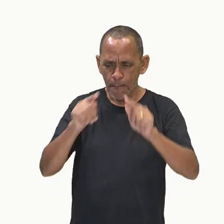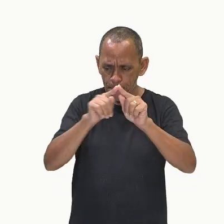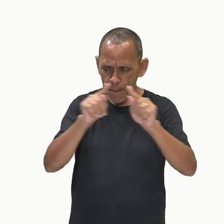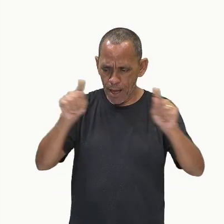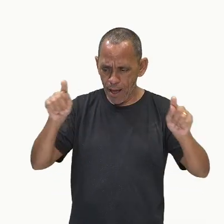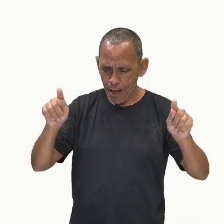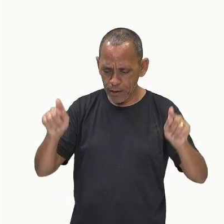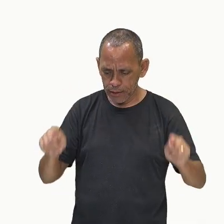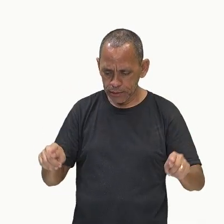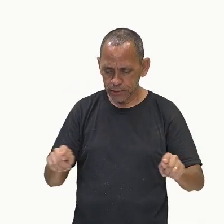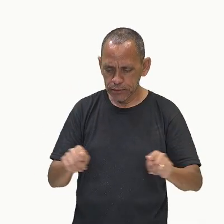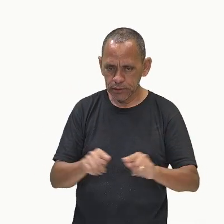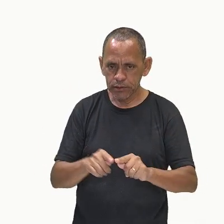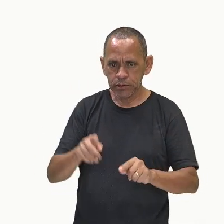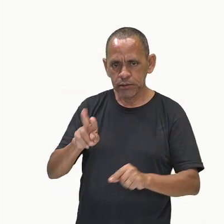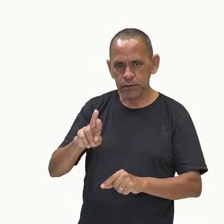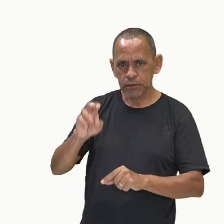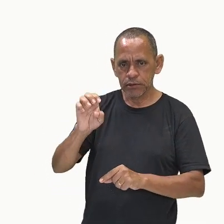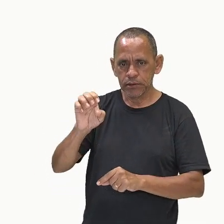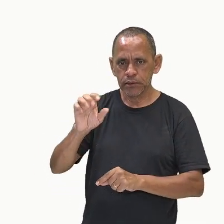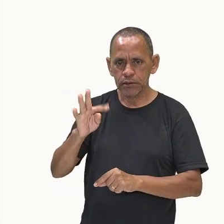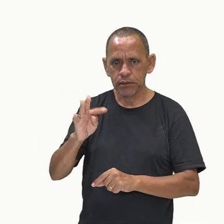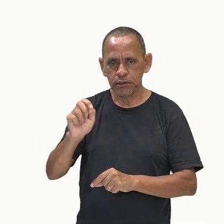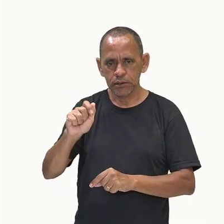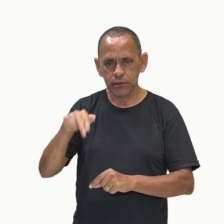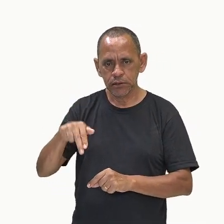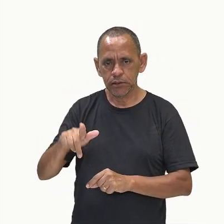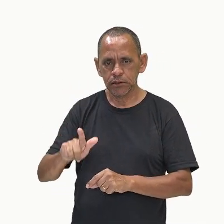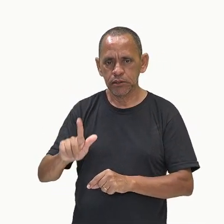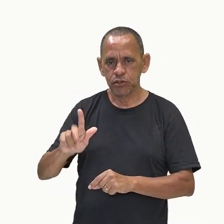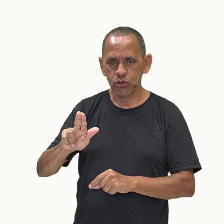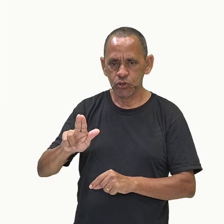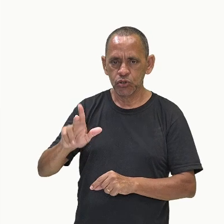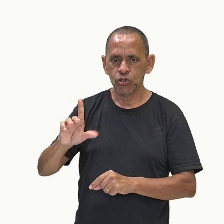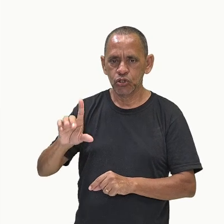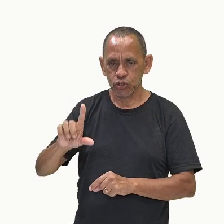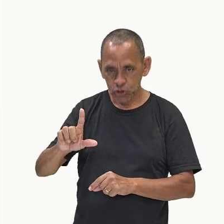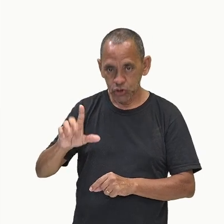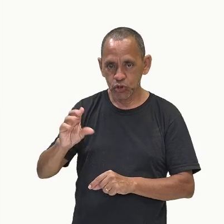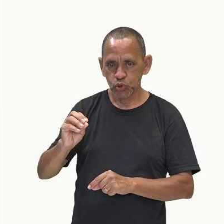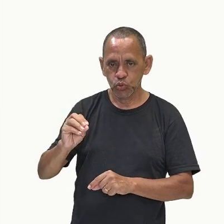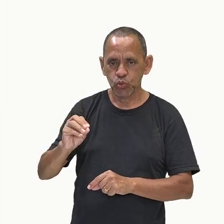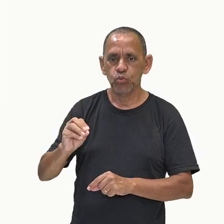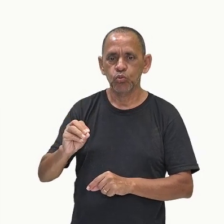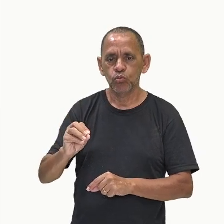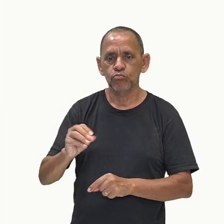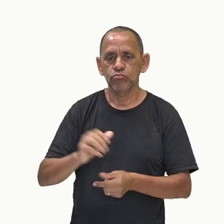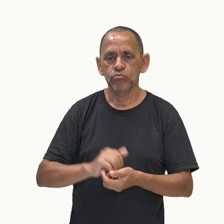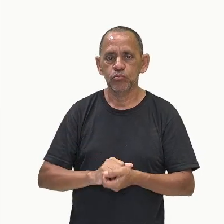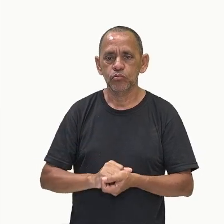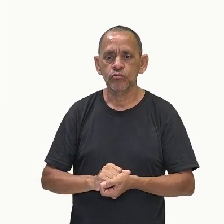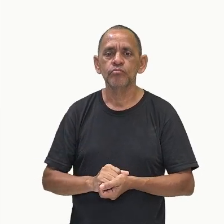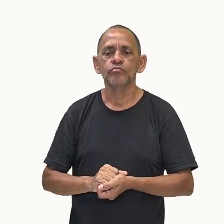há pouco. Nós tínhamos aqui um triângulo com as seguintes unidades de medidas, né? 3, 4 e 5. Qual é o maior